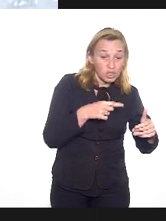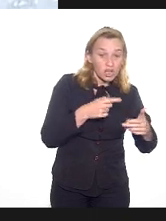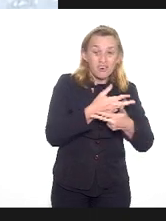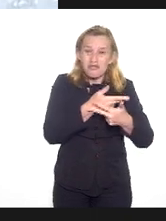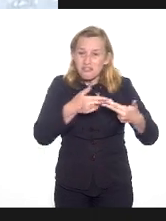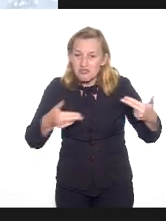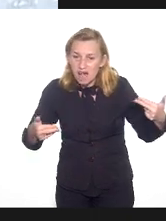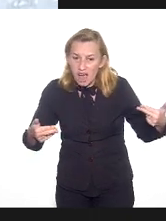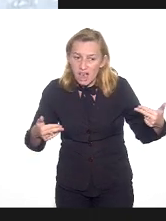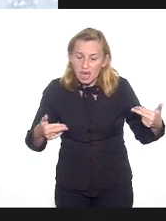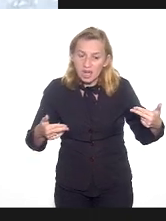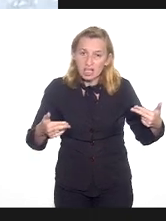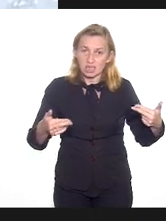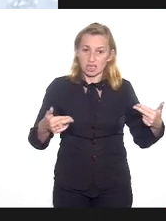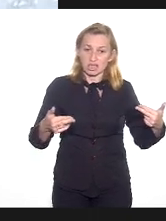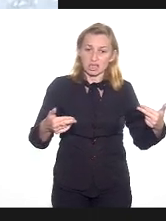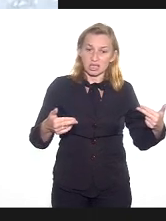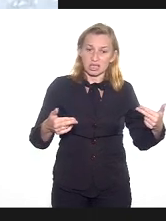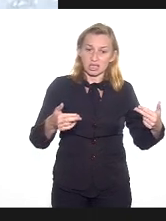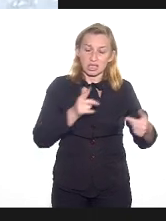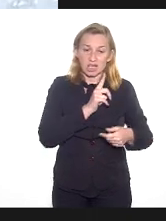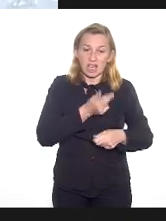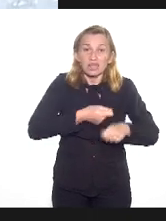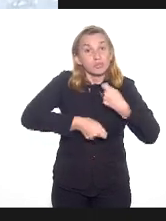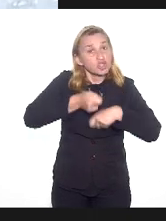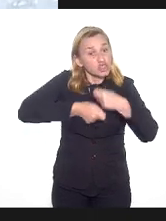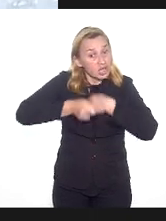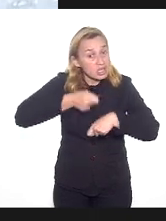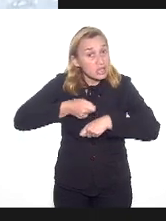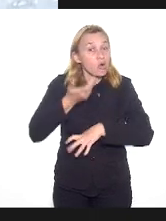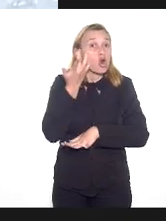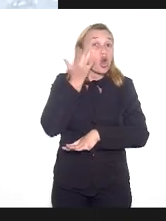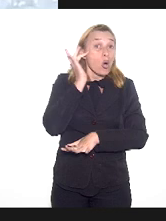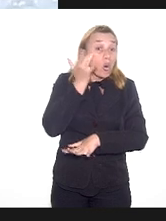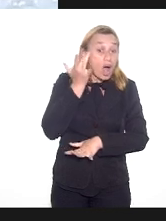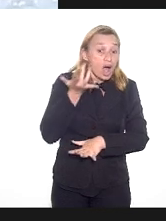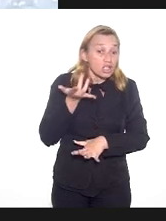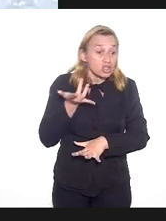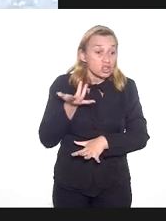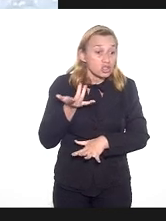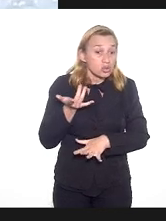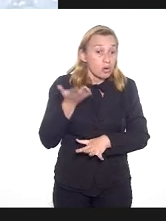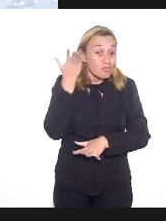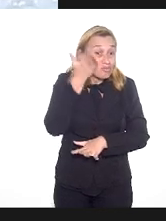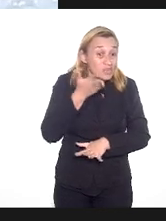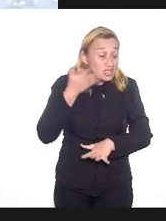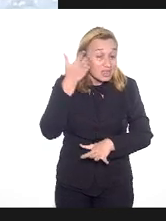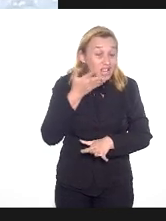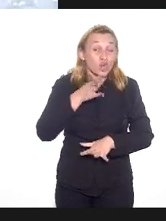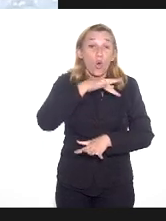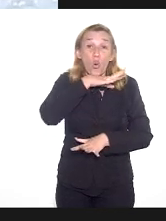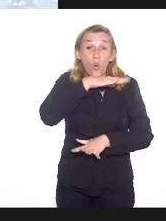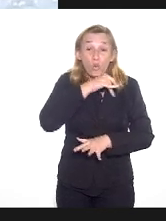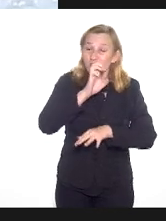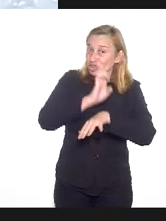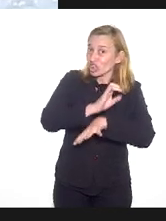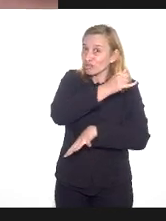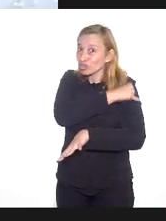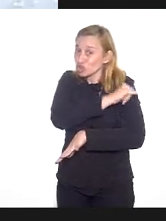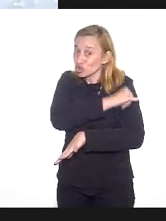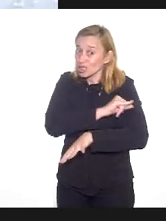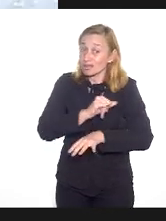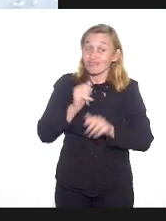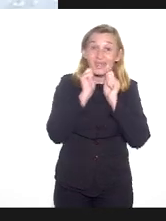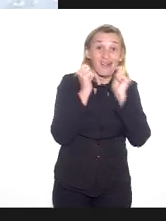tantos órgãos, por tantas chancelas, eu acho que é uma mensagem muito ruim que o Estado do Rio de Janeiro e